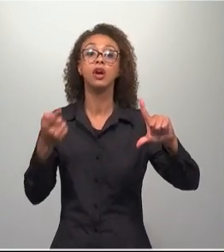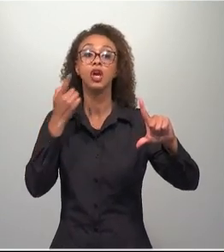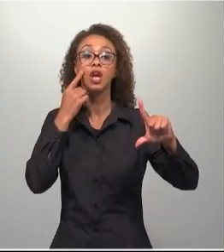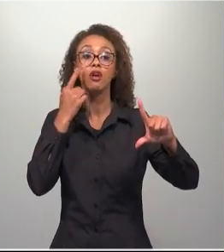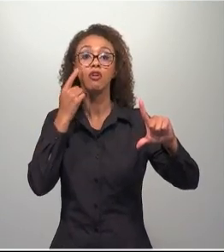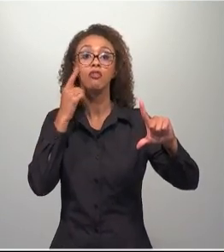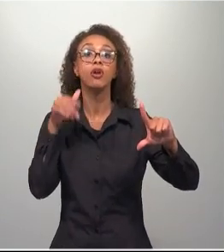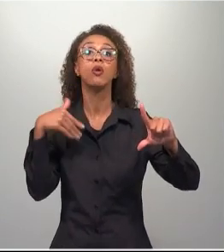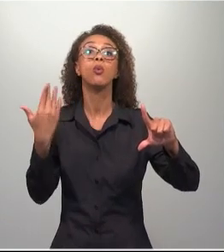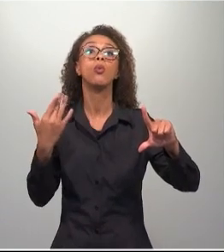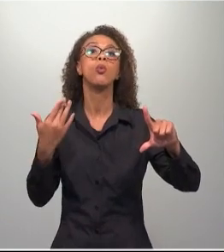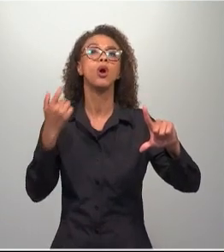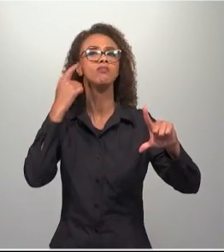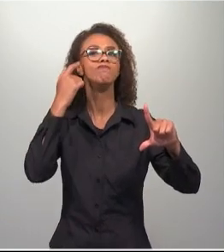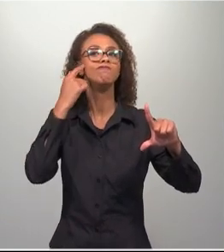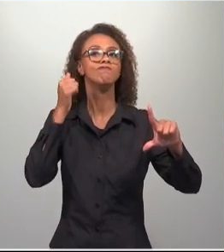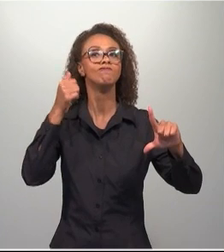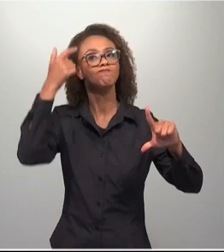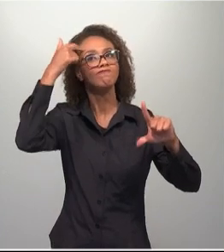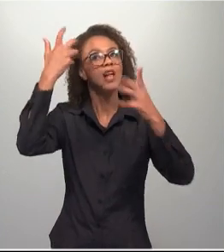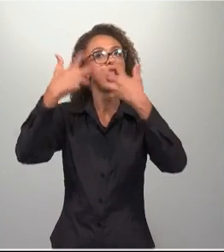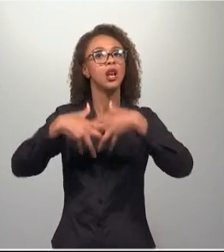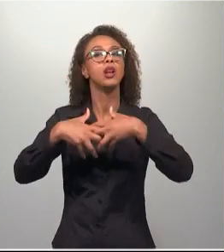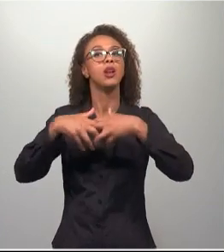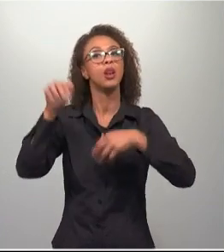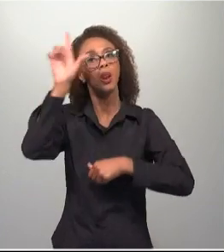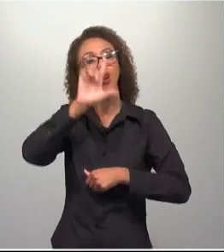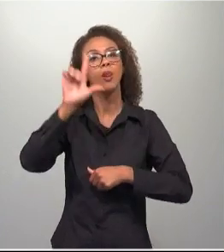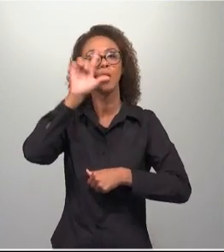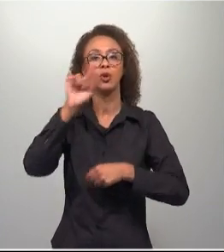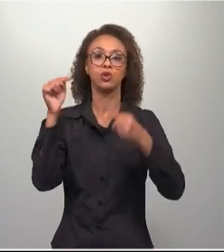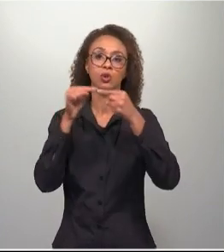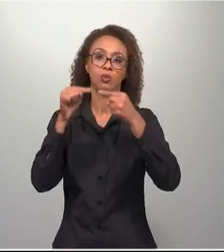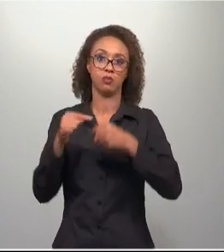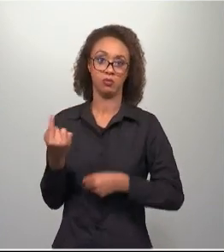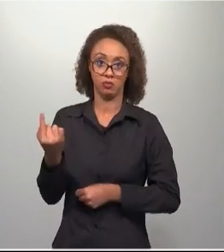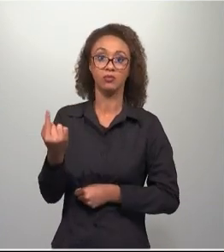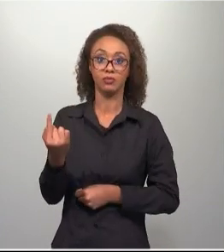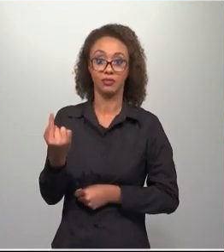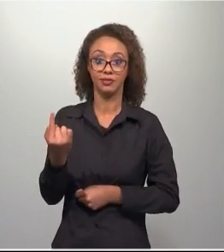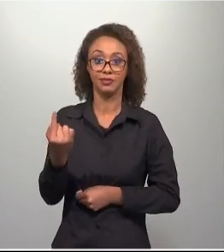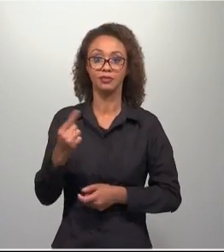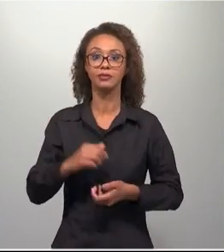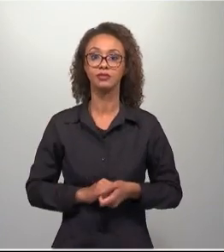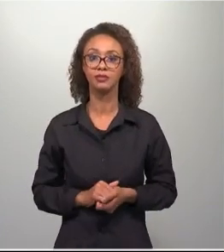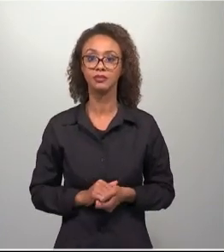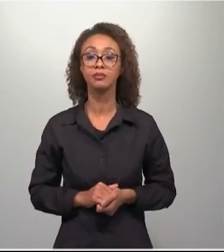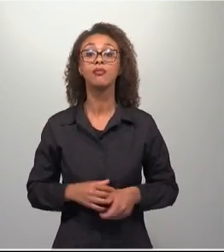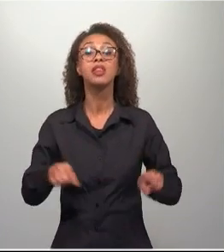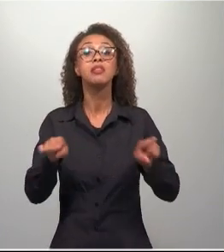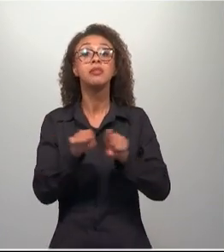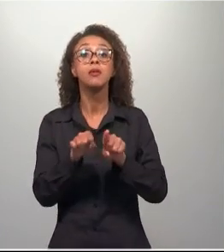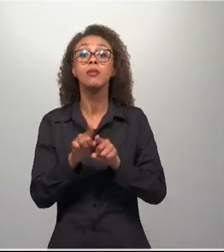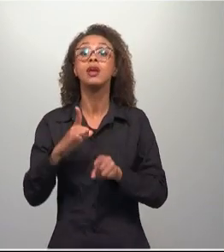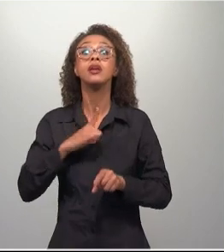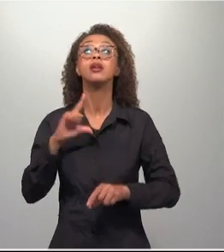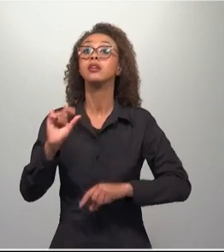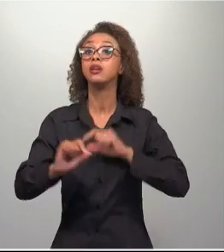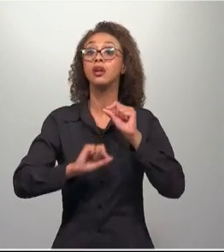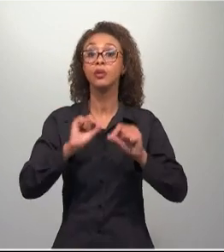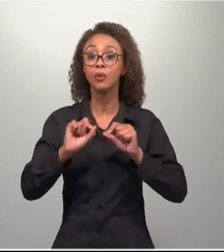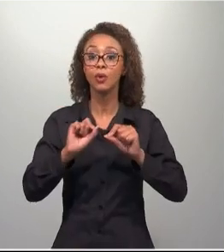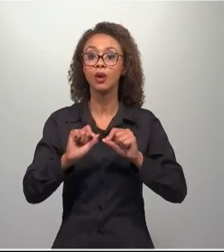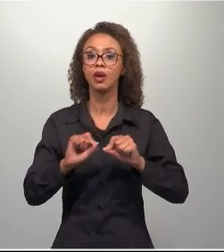um ainda dos circuitos básicos os codificadores multiplicadores então agora eu tenho